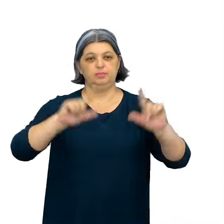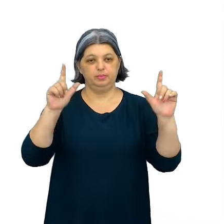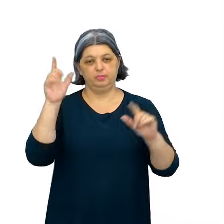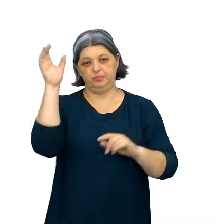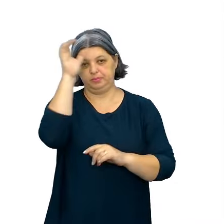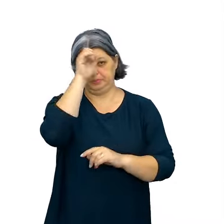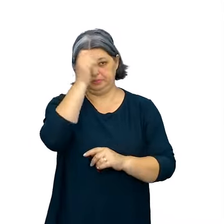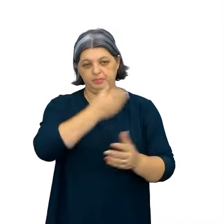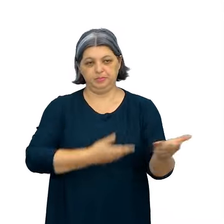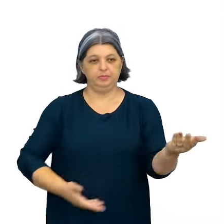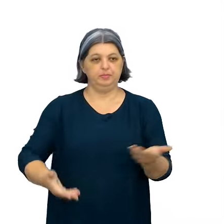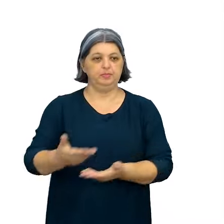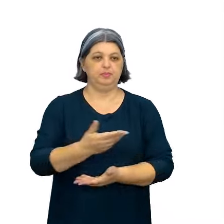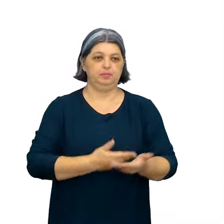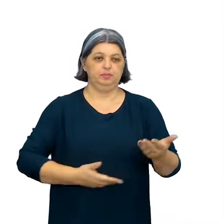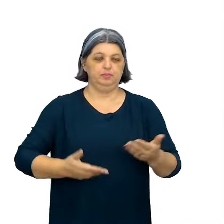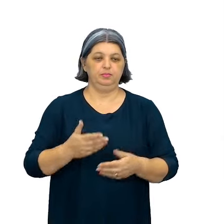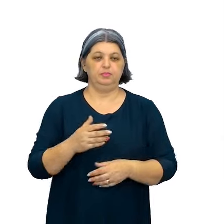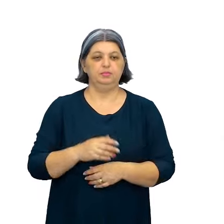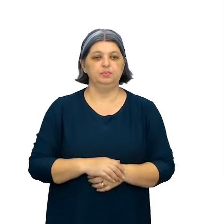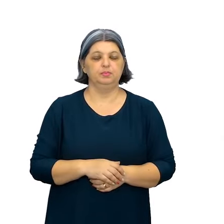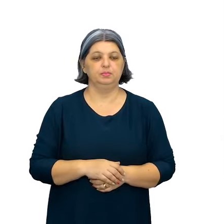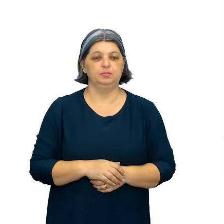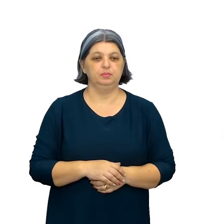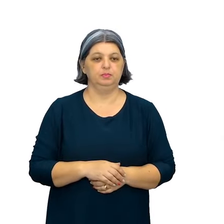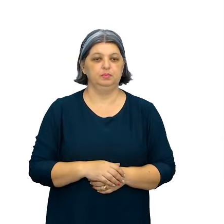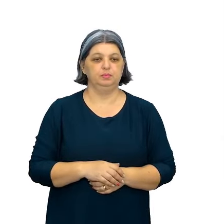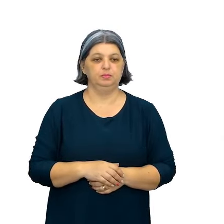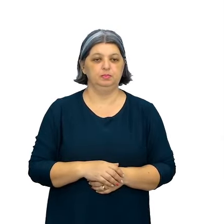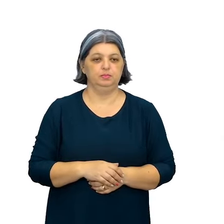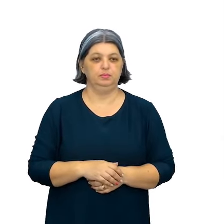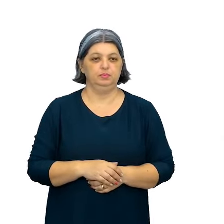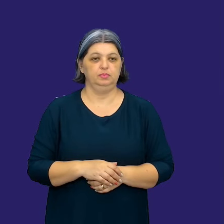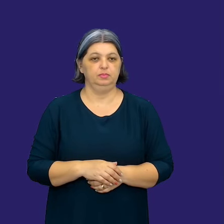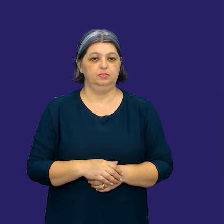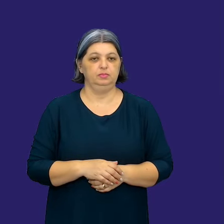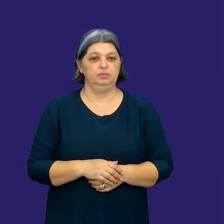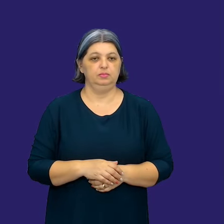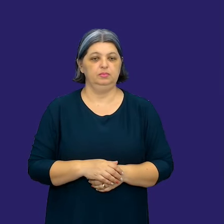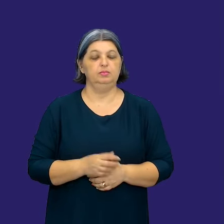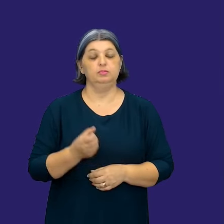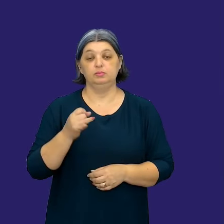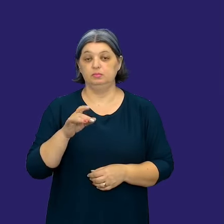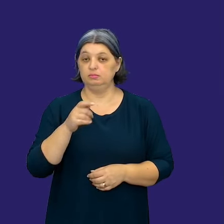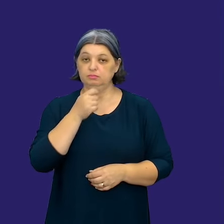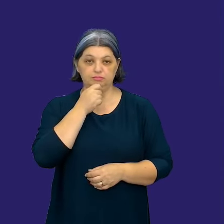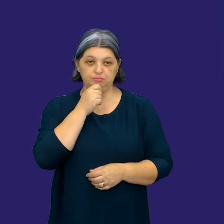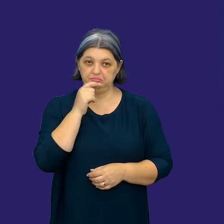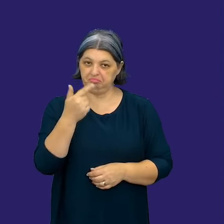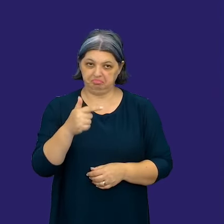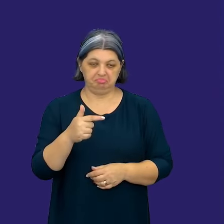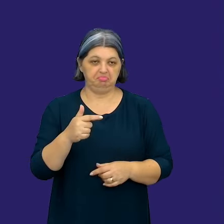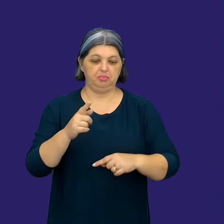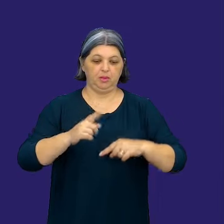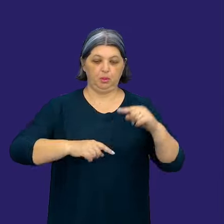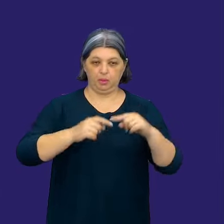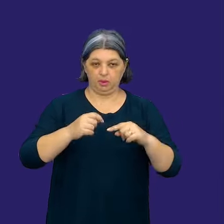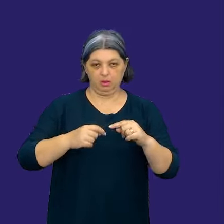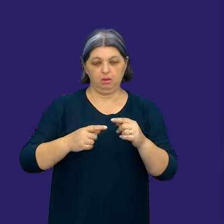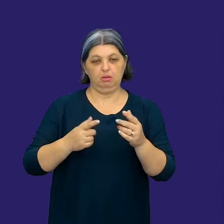saberes nesse momento, tá? Bom, caso você ainda não tenha o material, o Caderninho Aprender